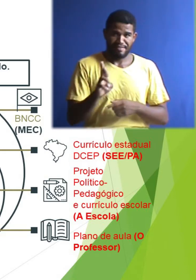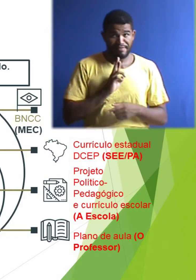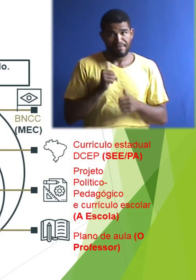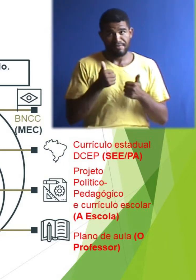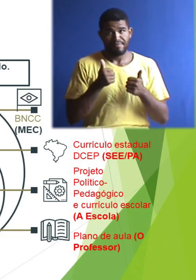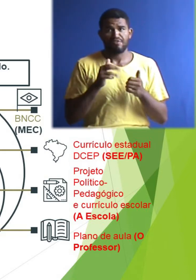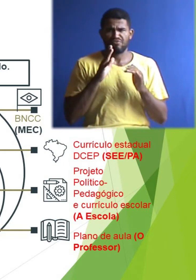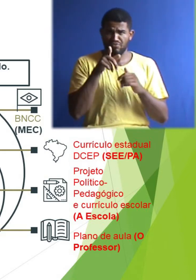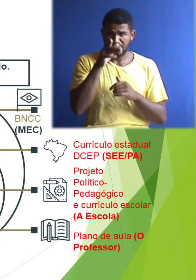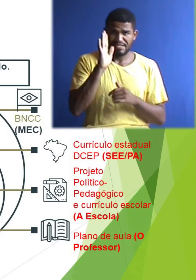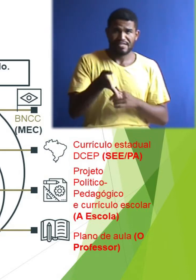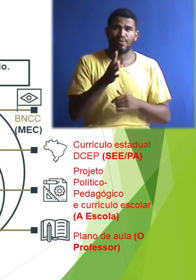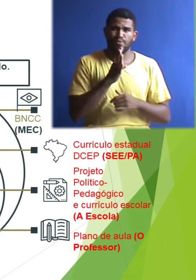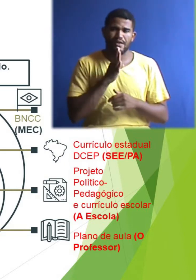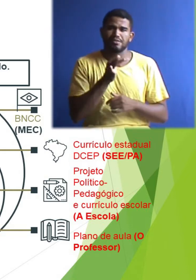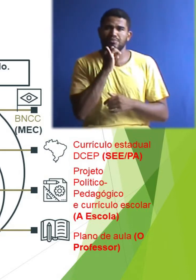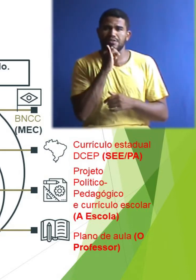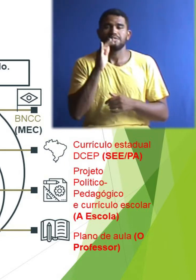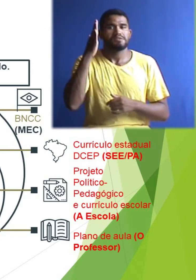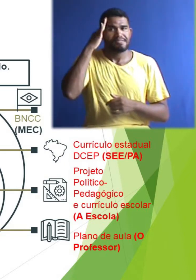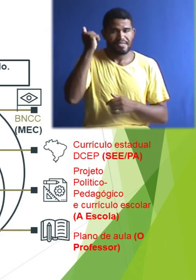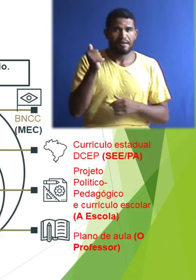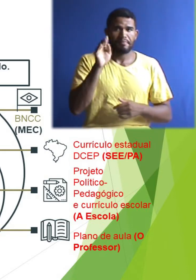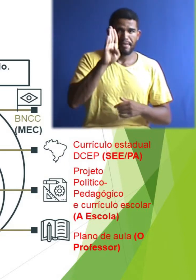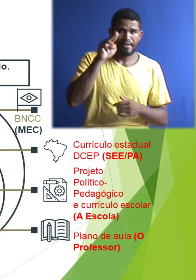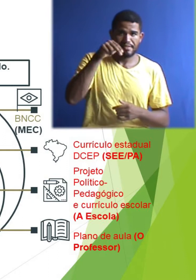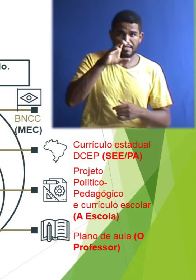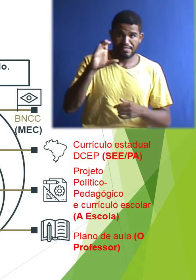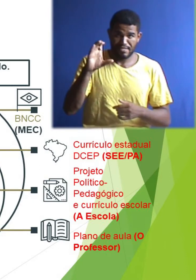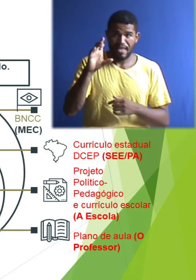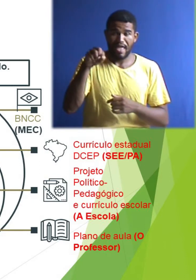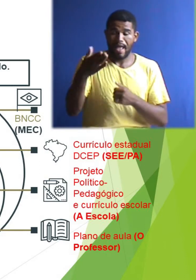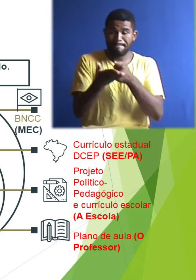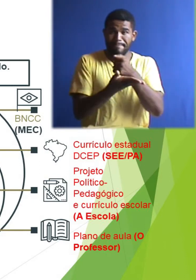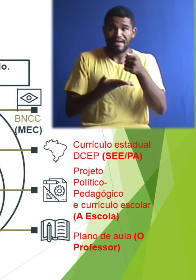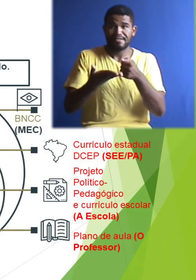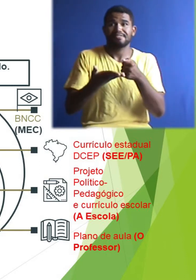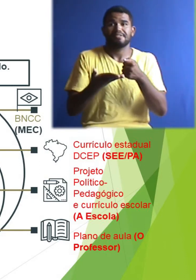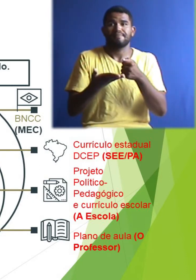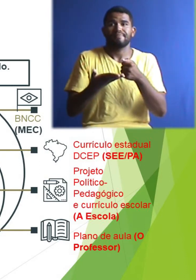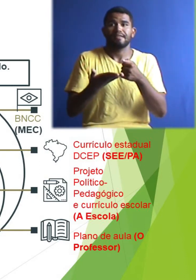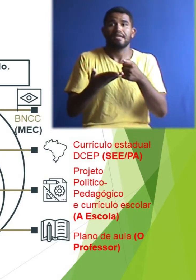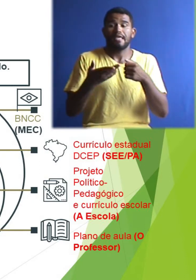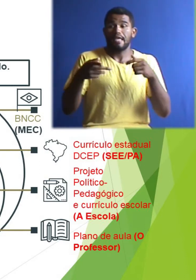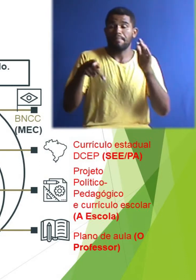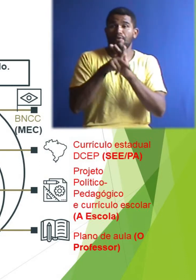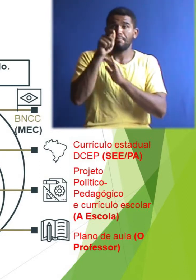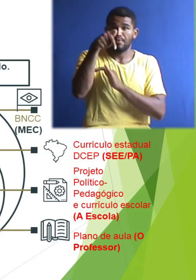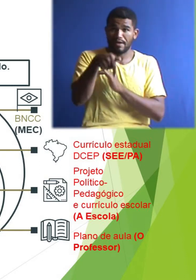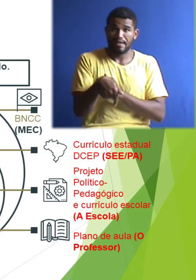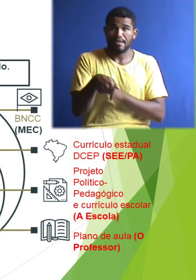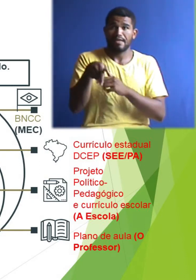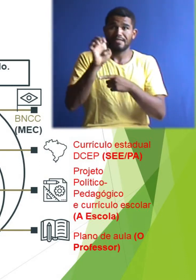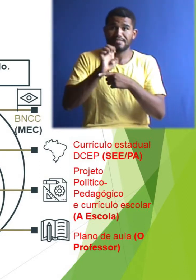como principais a nossa base nacional, né, a nossa BNCC, e aqui para o estado do Pará nós